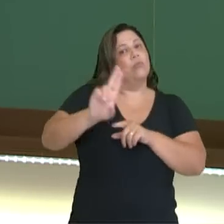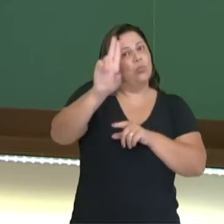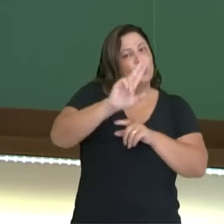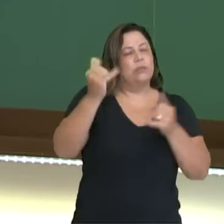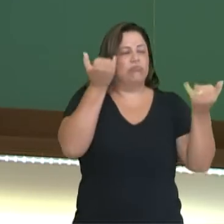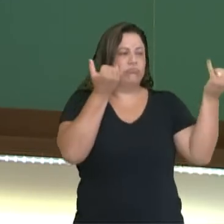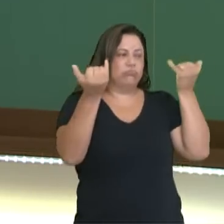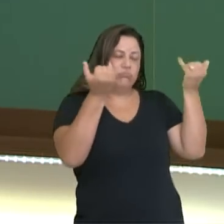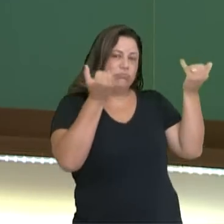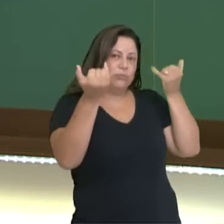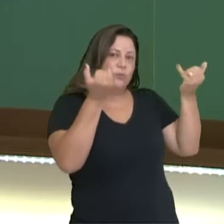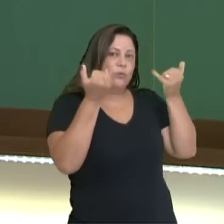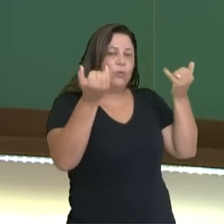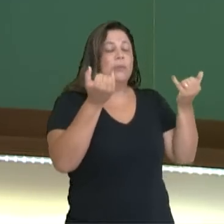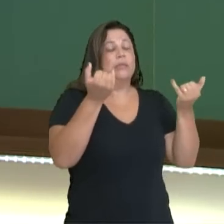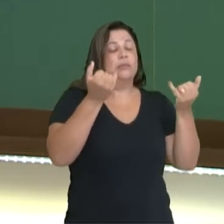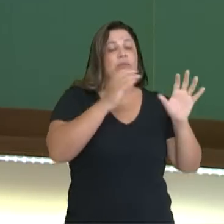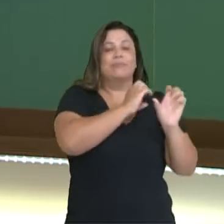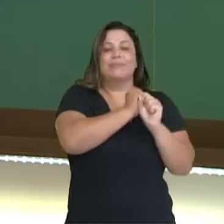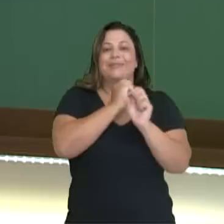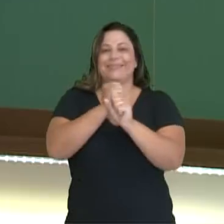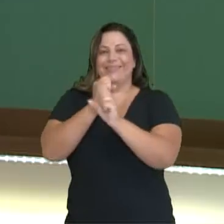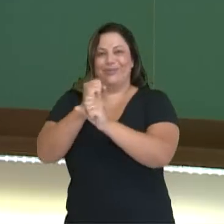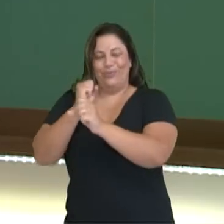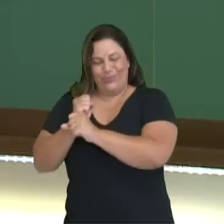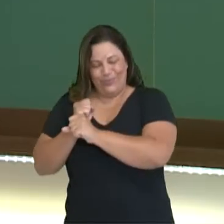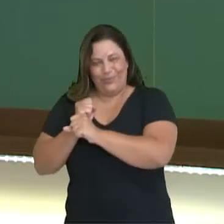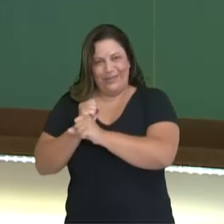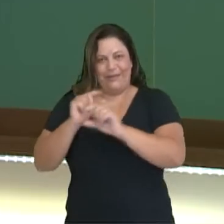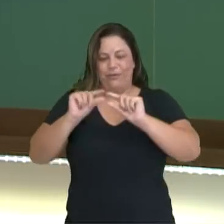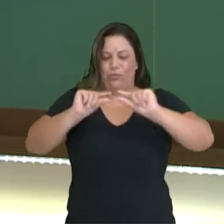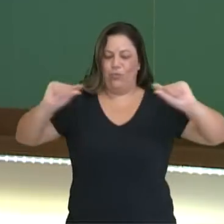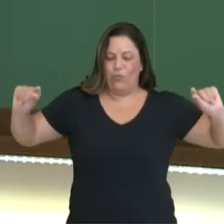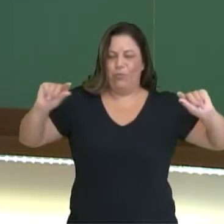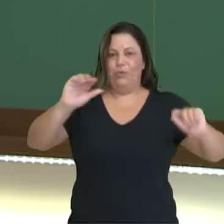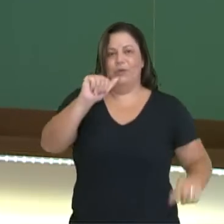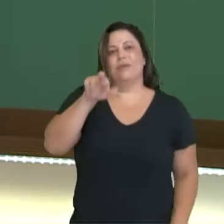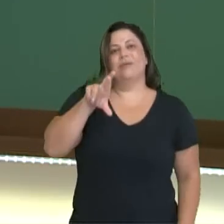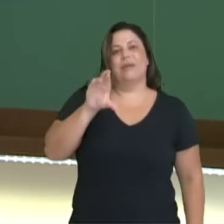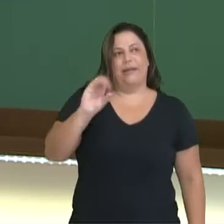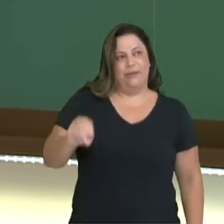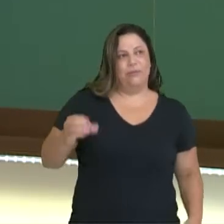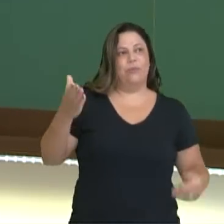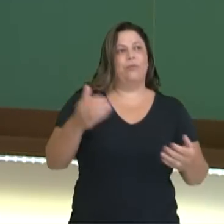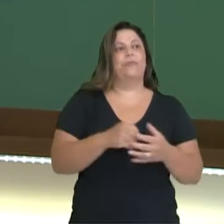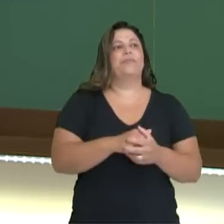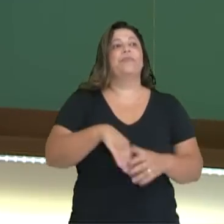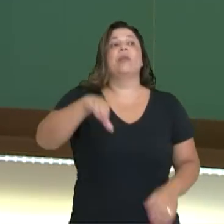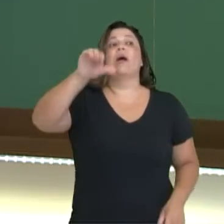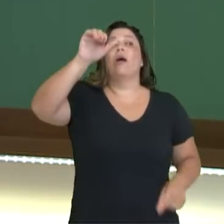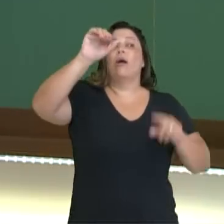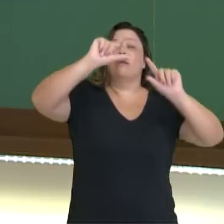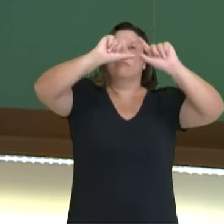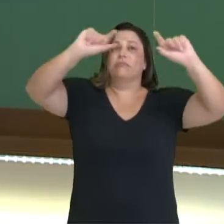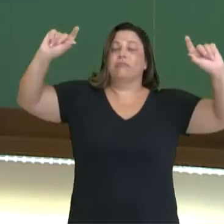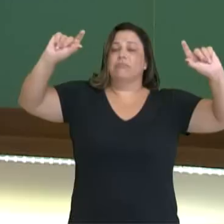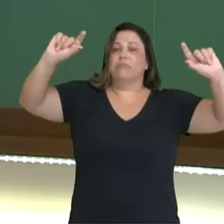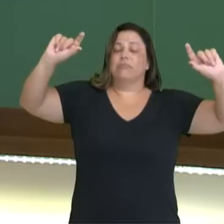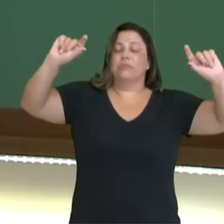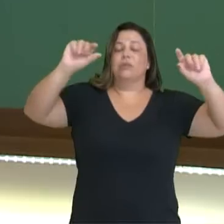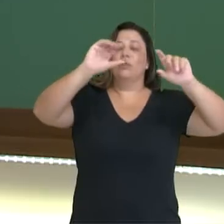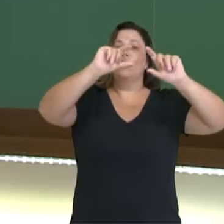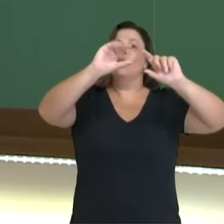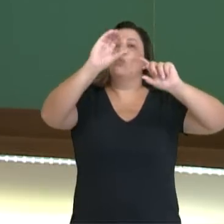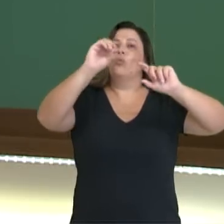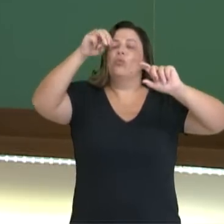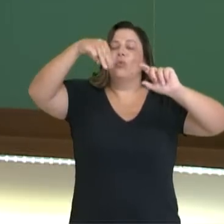eu tenho para calcular o comprimento do arco. Então, aqui eu coloquei o arco e o comprimento. Então,